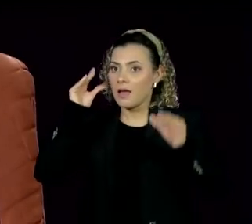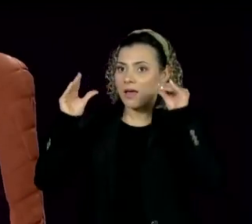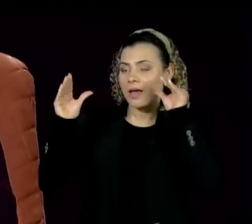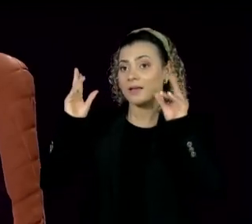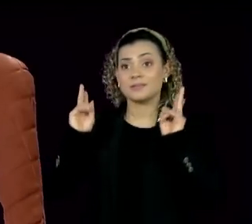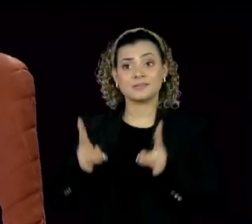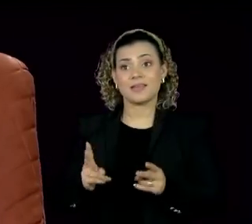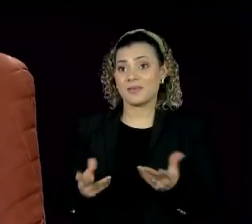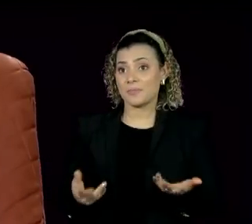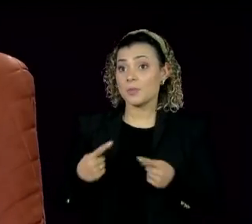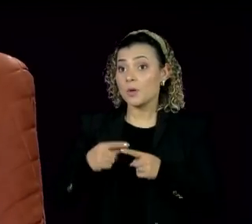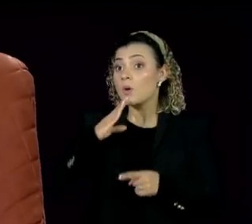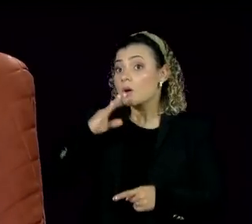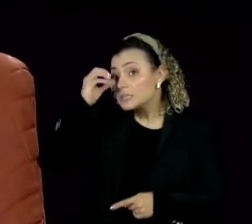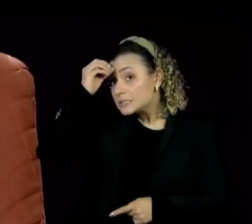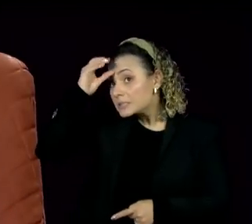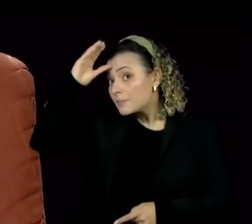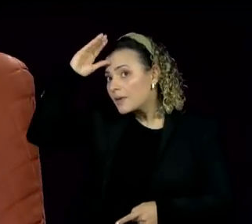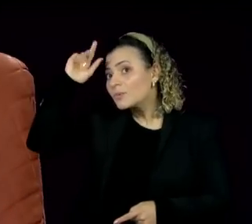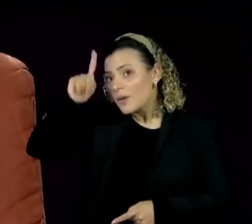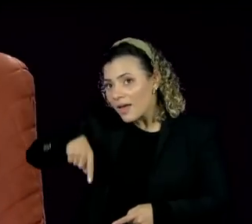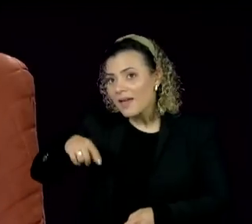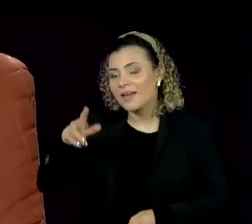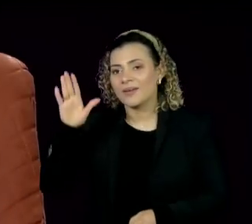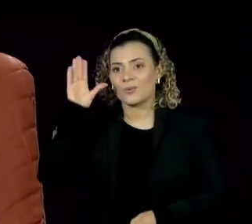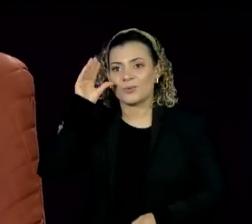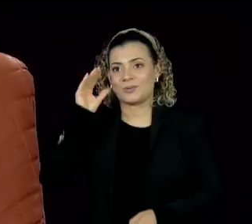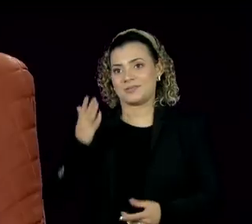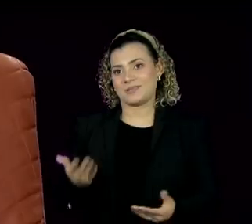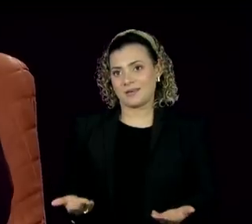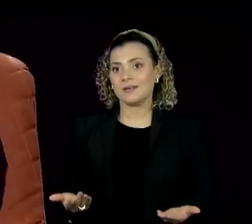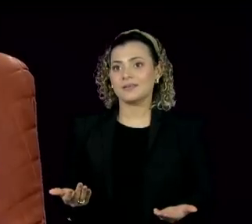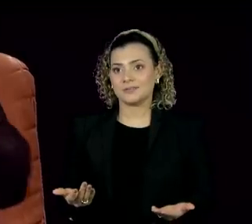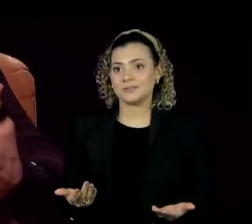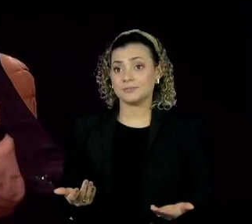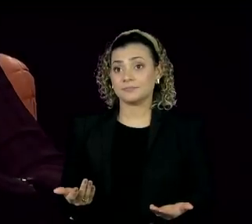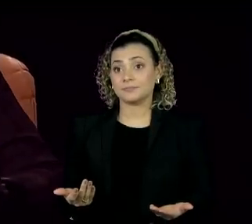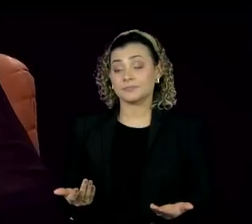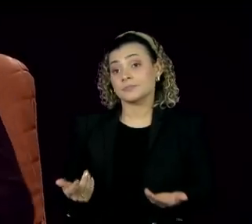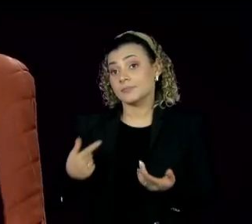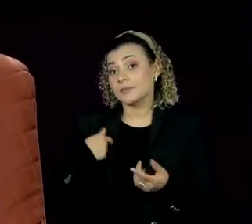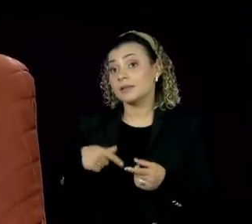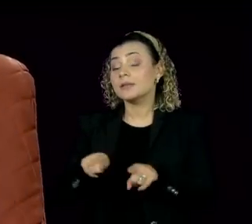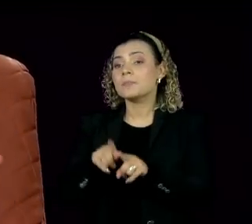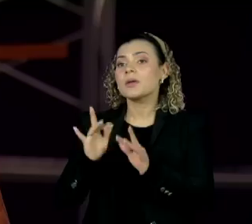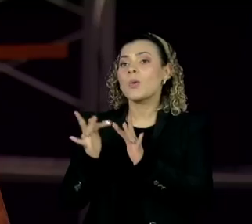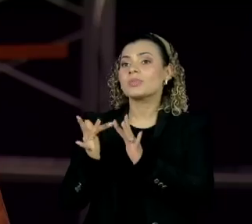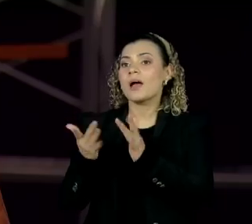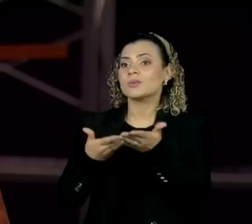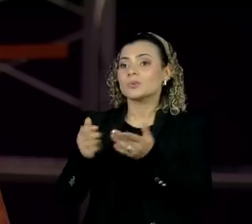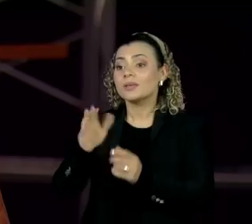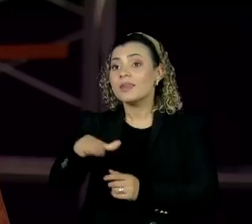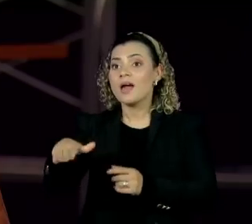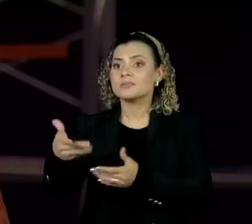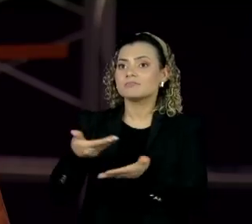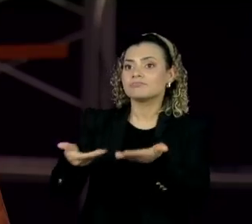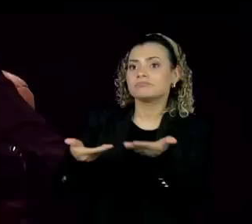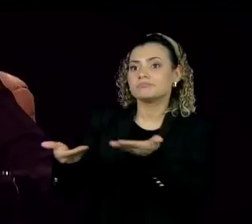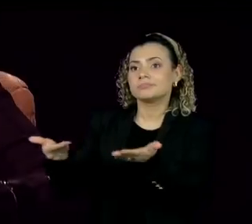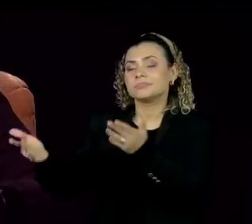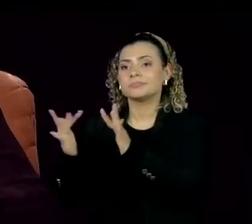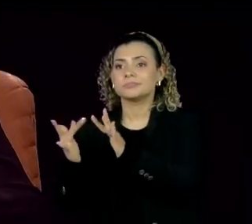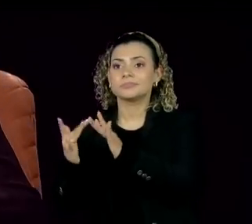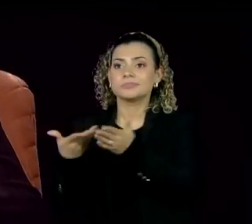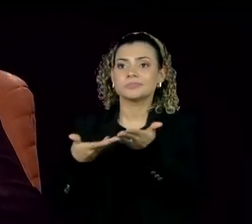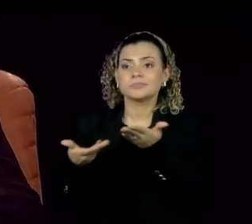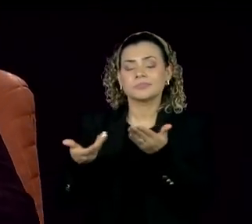porque eu acho que o conhecimento vem da nossa curiosidade, né? E também a sociabilização, né, com as crianças, você está